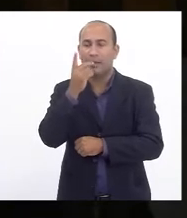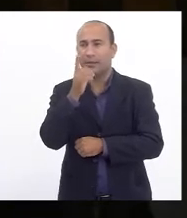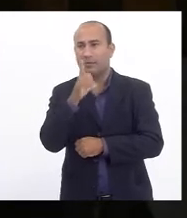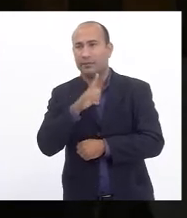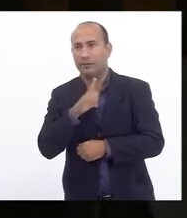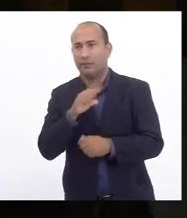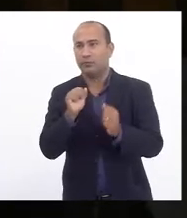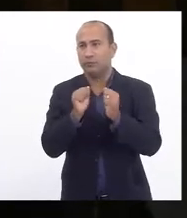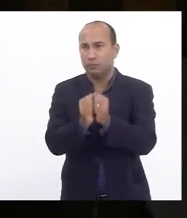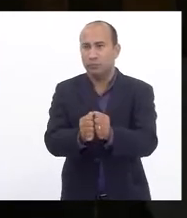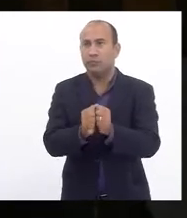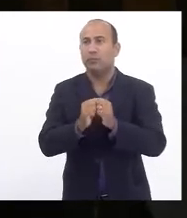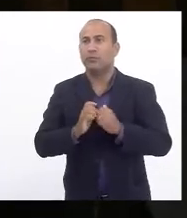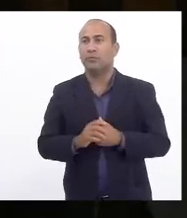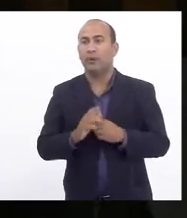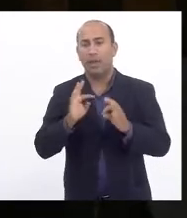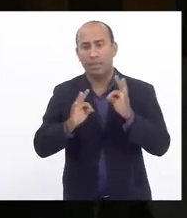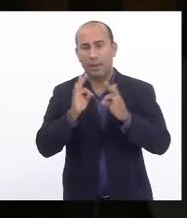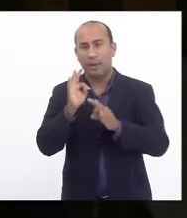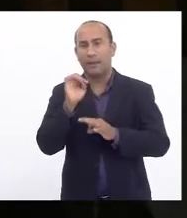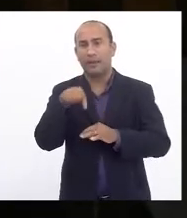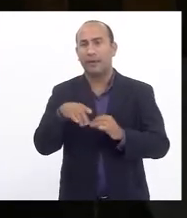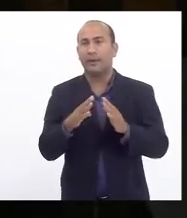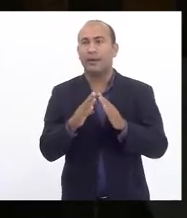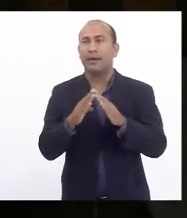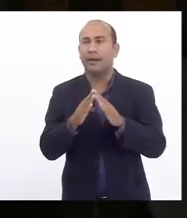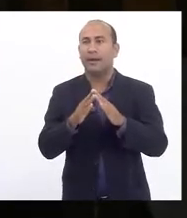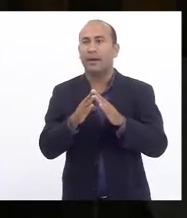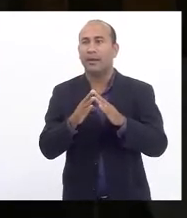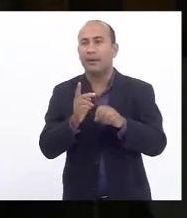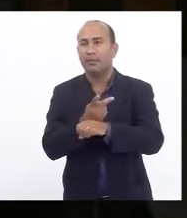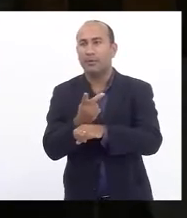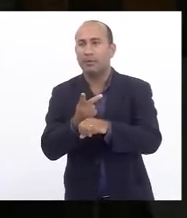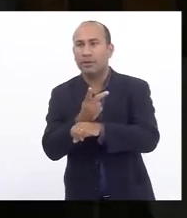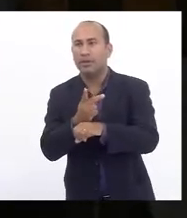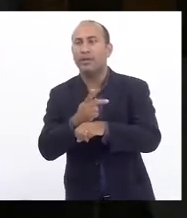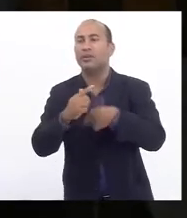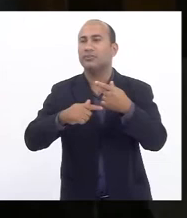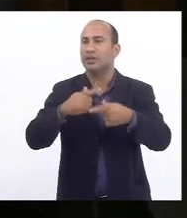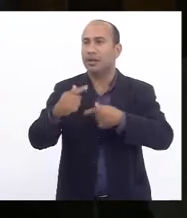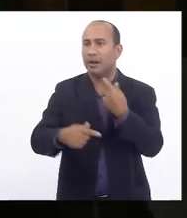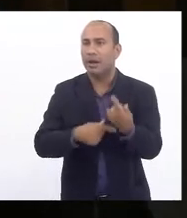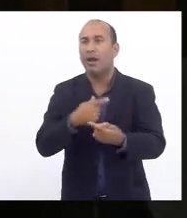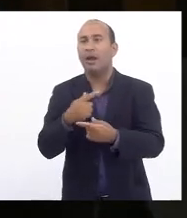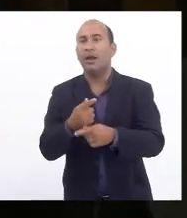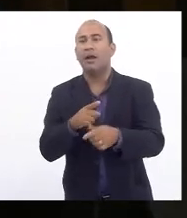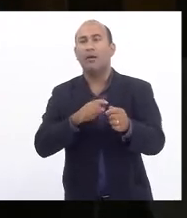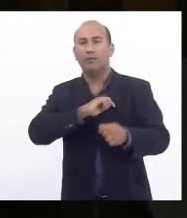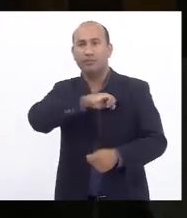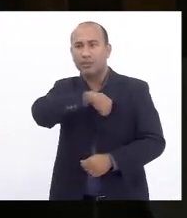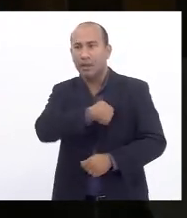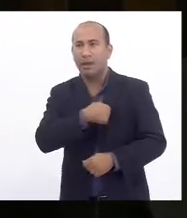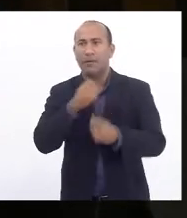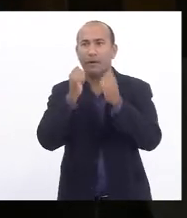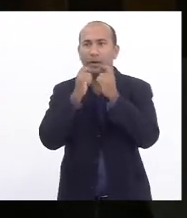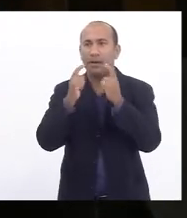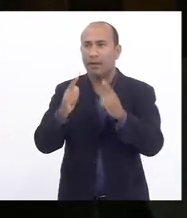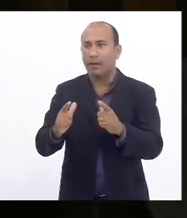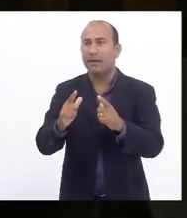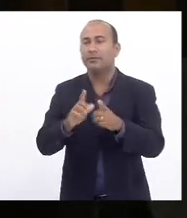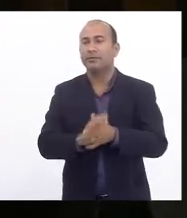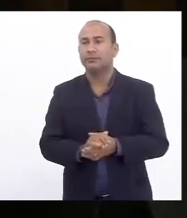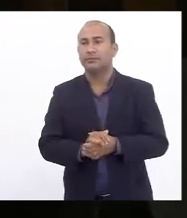as assessorias técnicas da casa a procuradoria-geral da casa Assessoria fiscal da alerj enfim e a cobertura